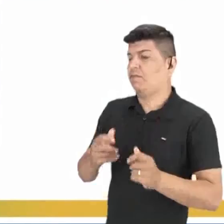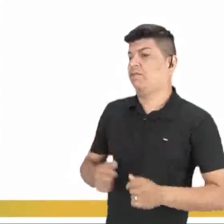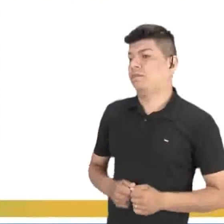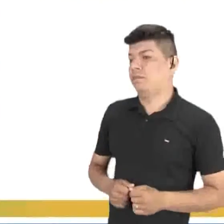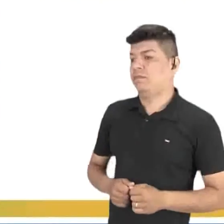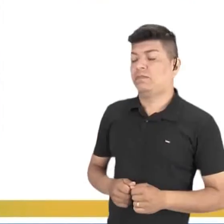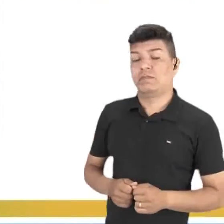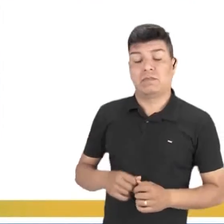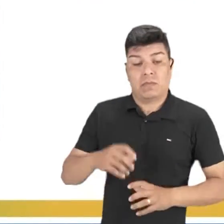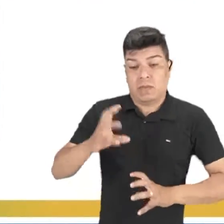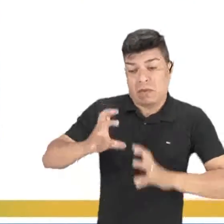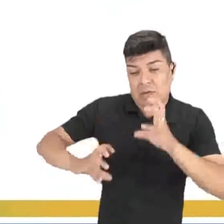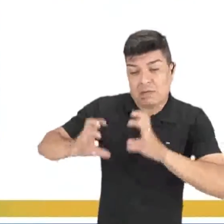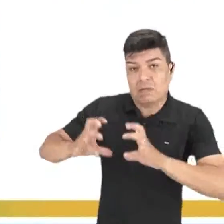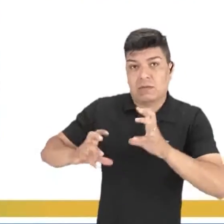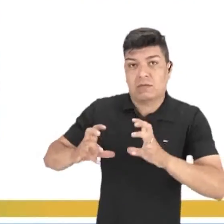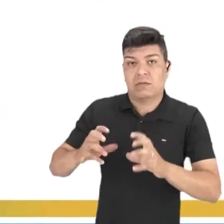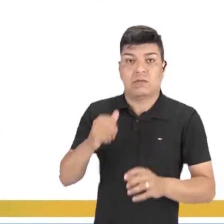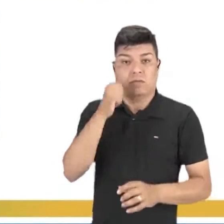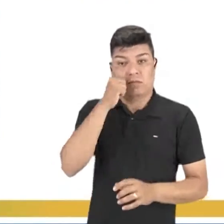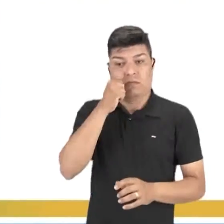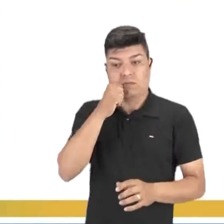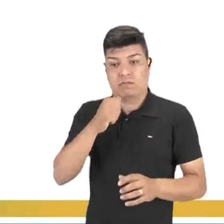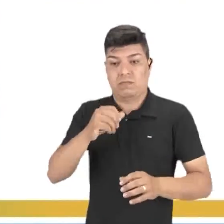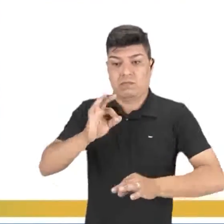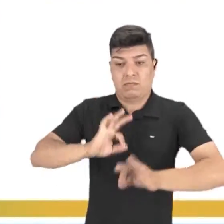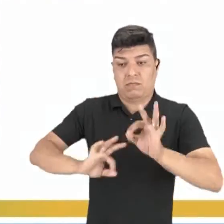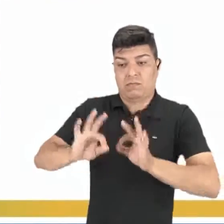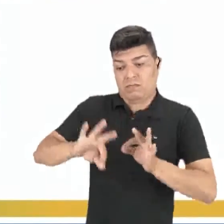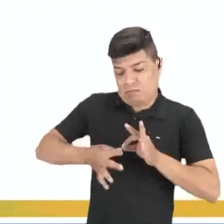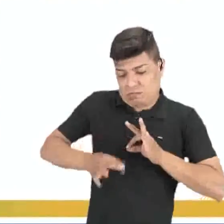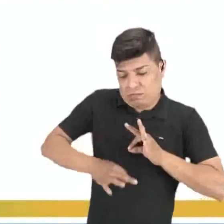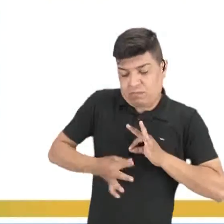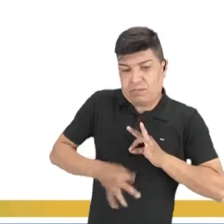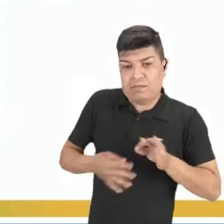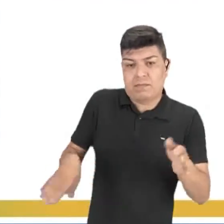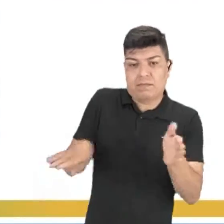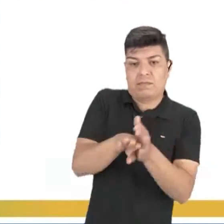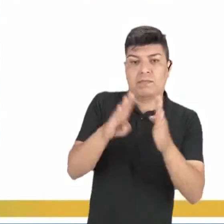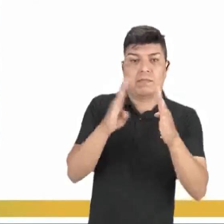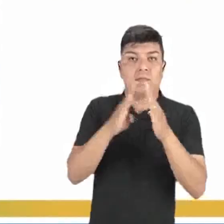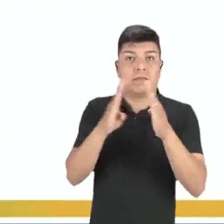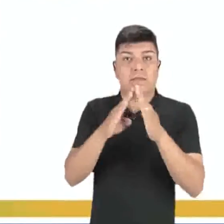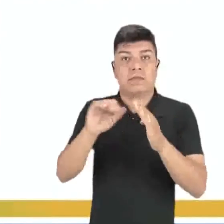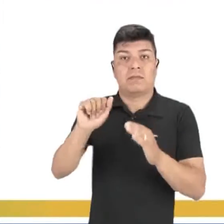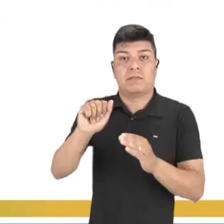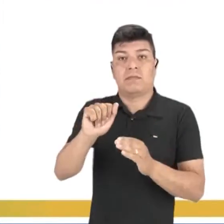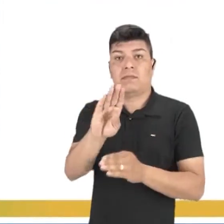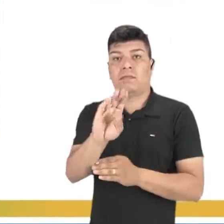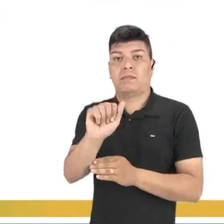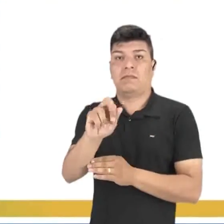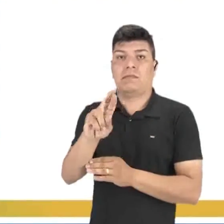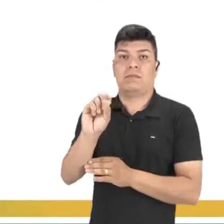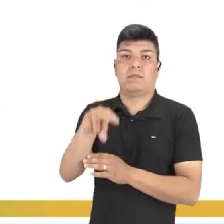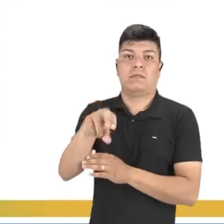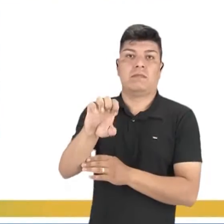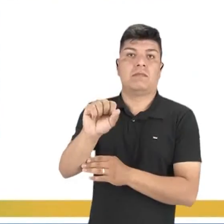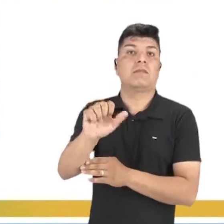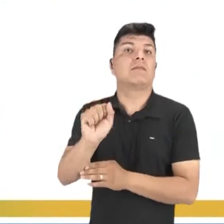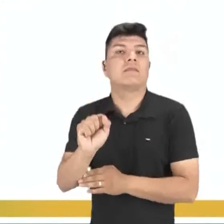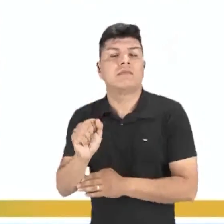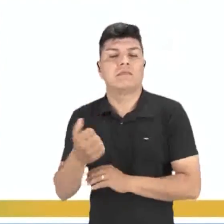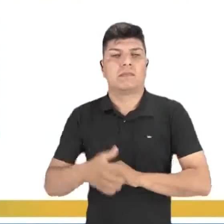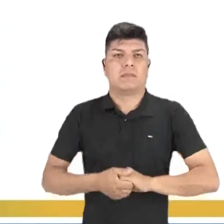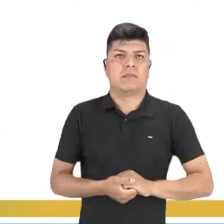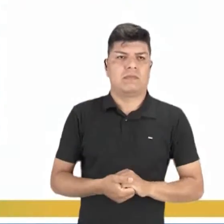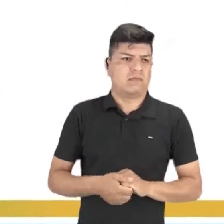Estavam nisto quando a costureira chegou à casa da baronesa. Não sei se disse que isto se passava em